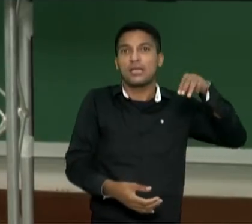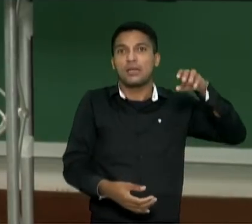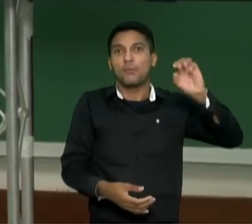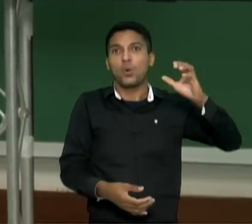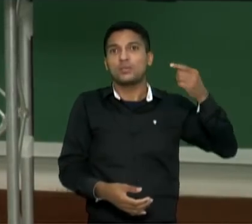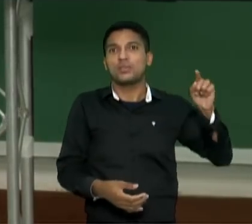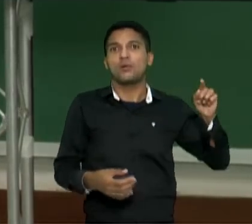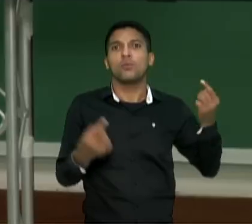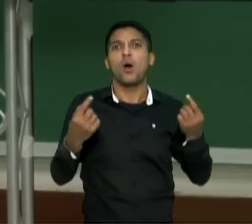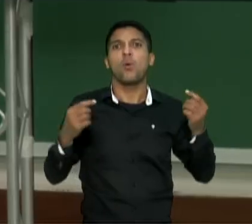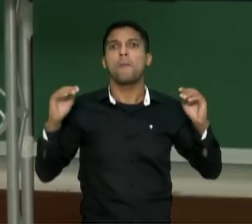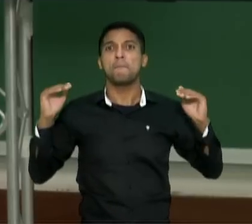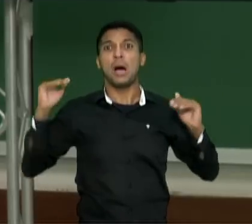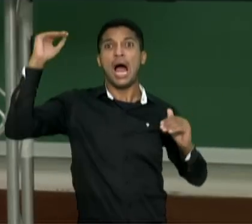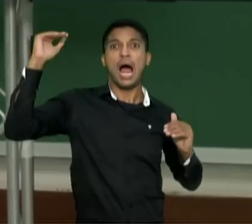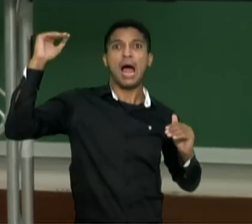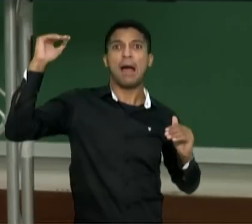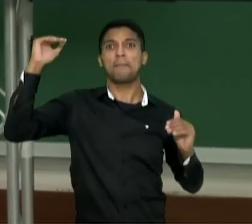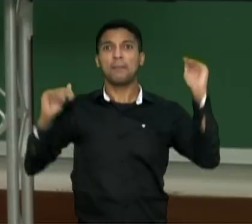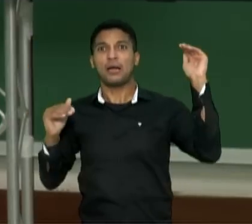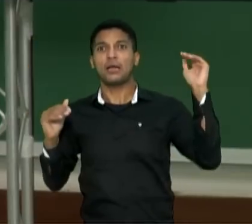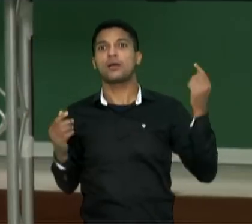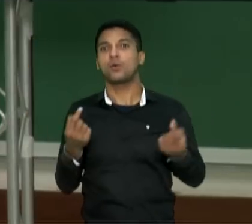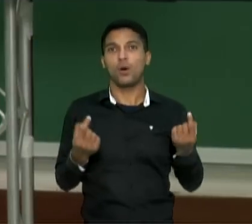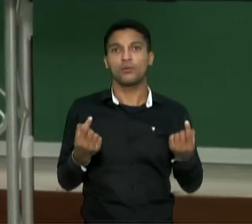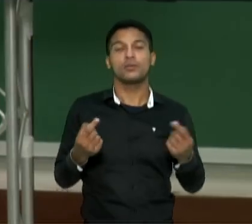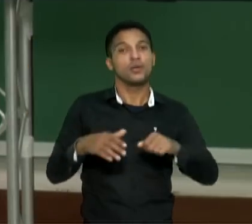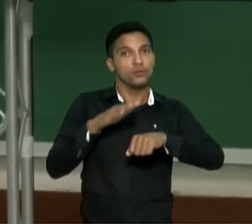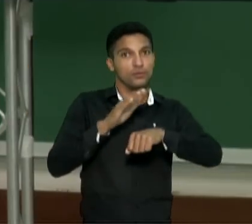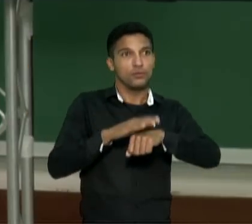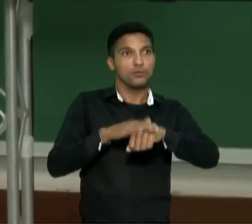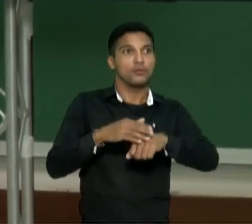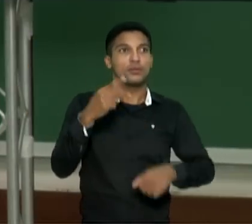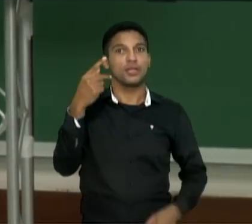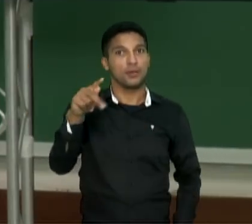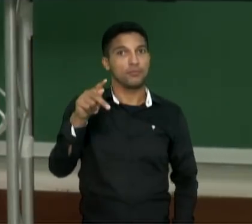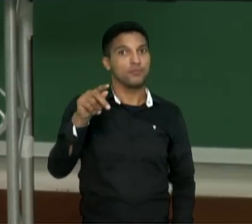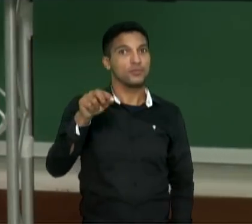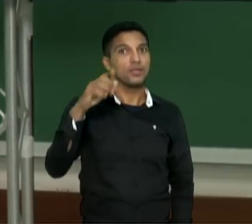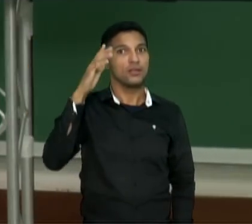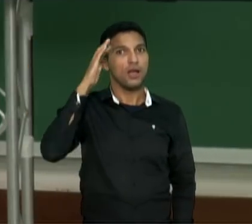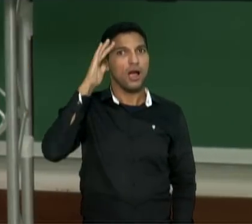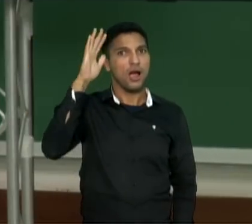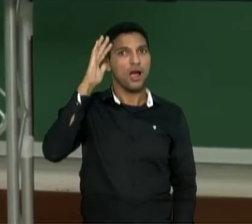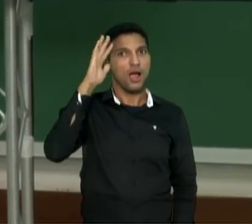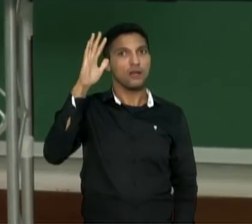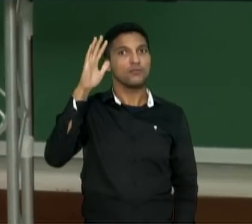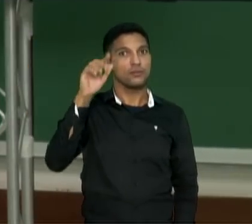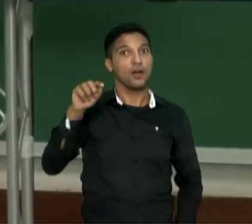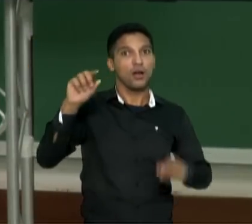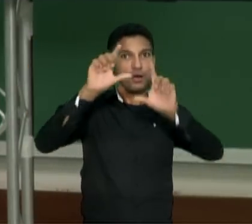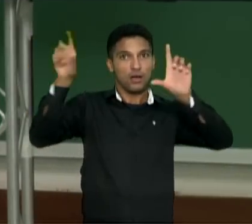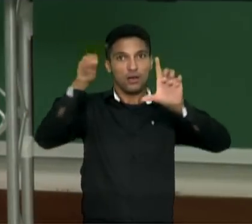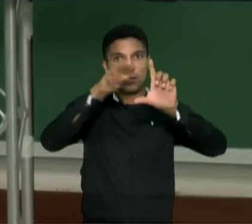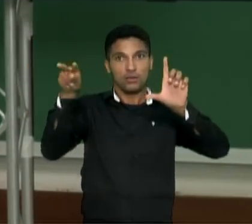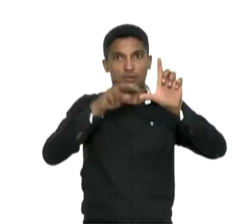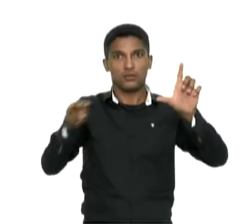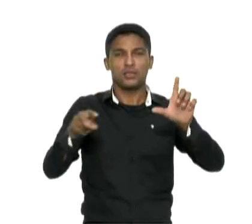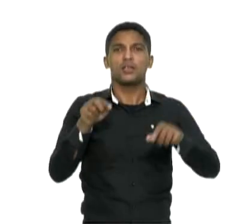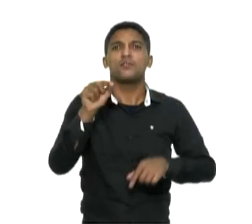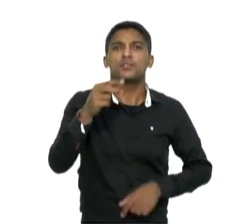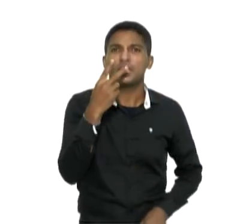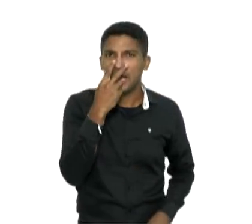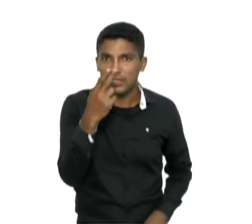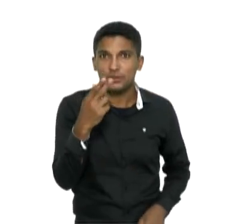lanço. Vou deixar aqui um tempo para vocês refletirem também. Você acha que uma obra em que o artista colocou muita